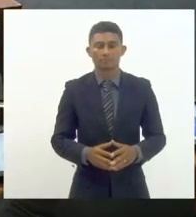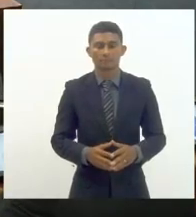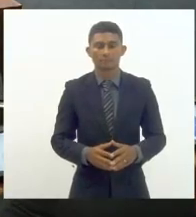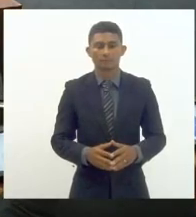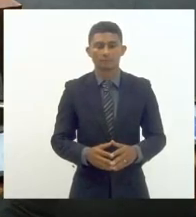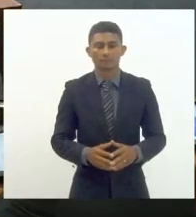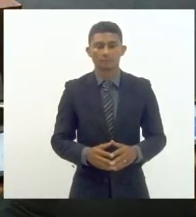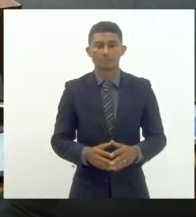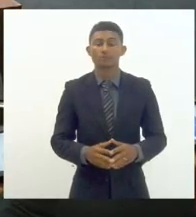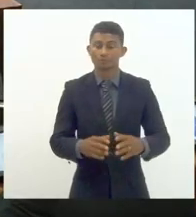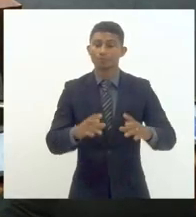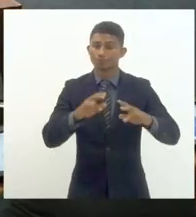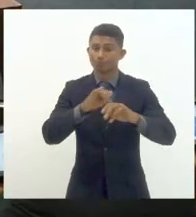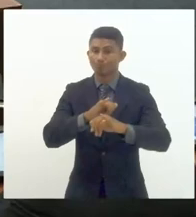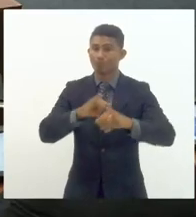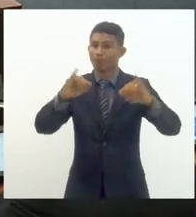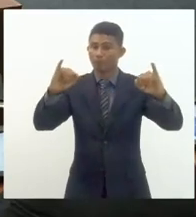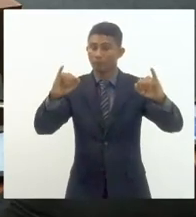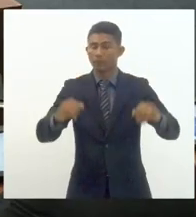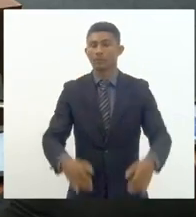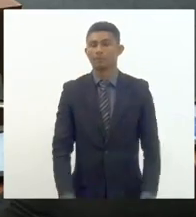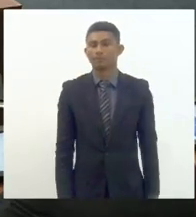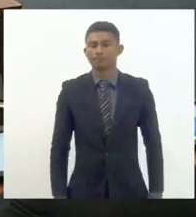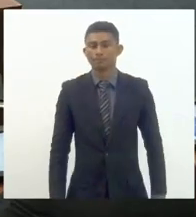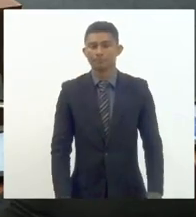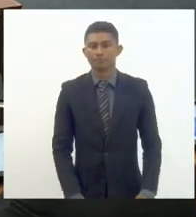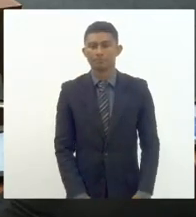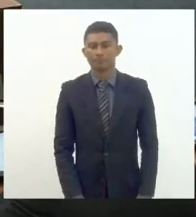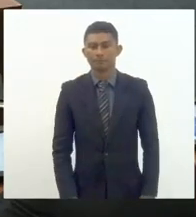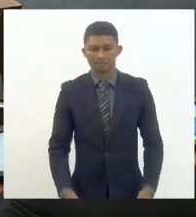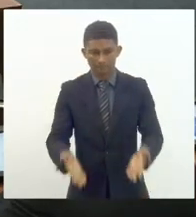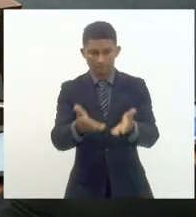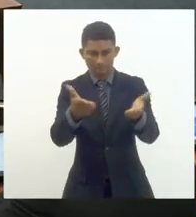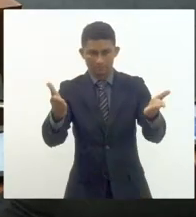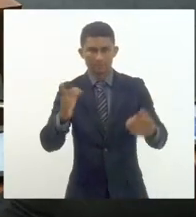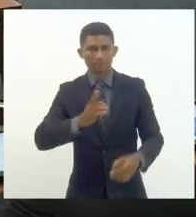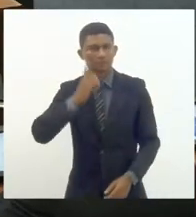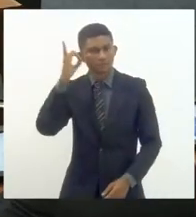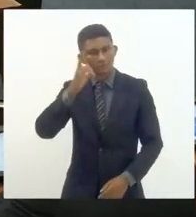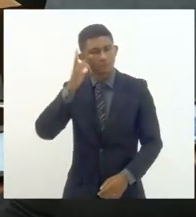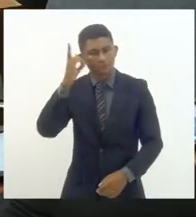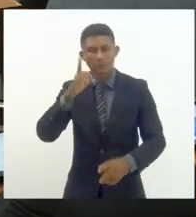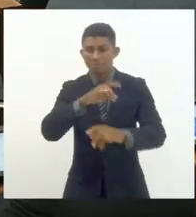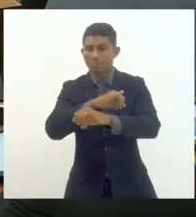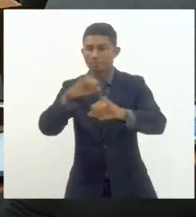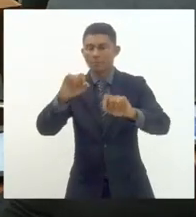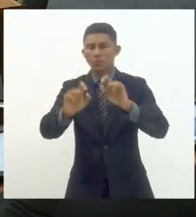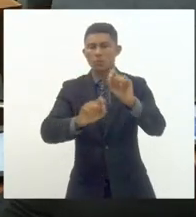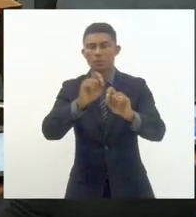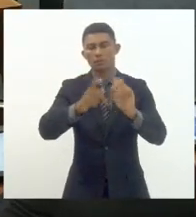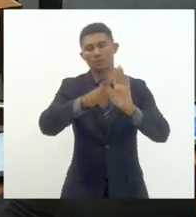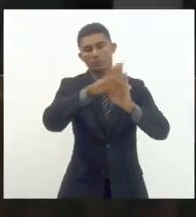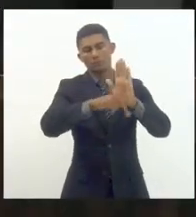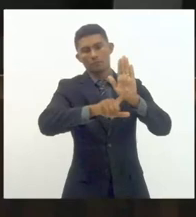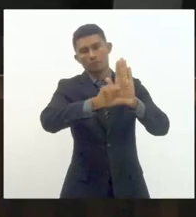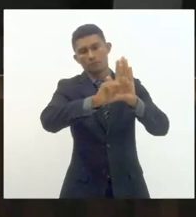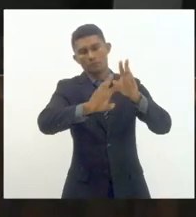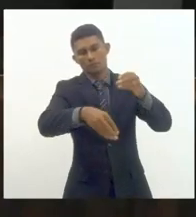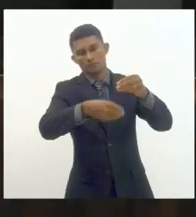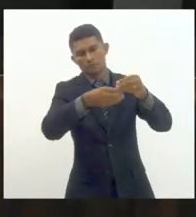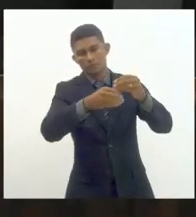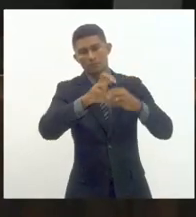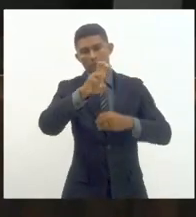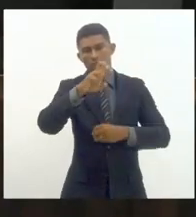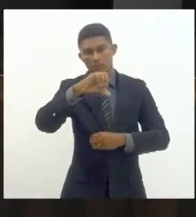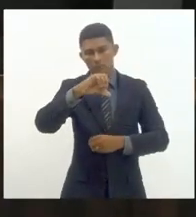A presidência chama a atenção dos senhoras e senhores deputados em relação ao projeto de lei complementar